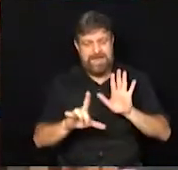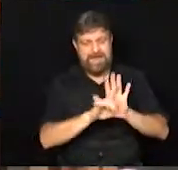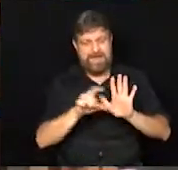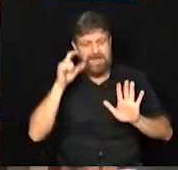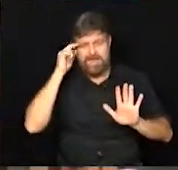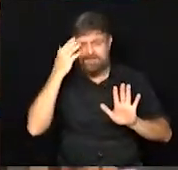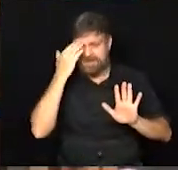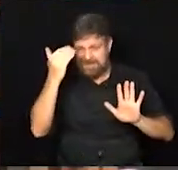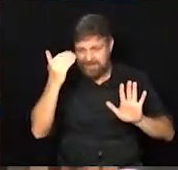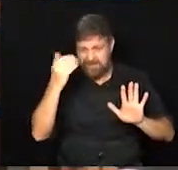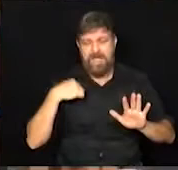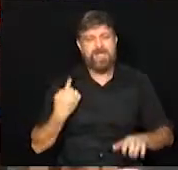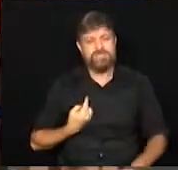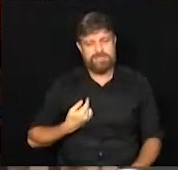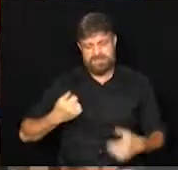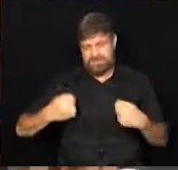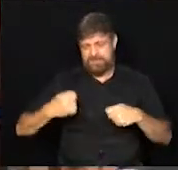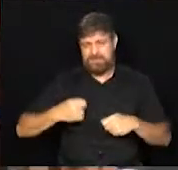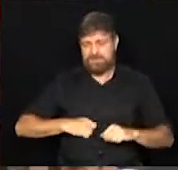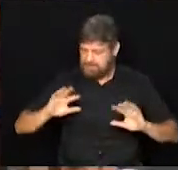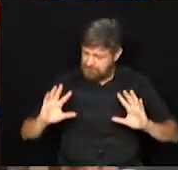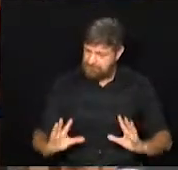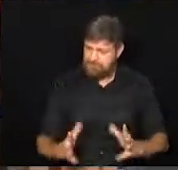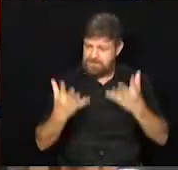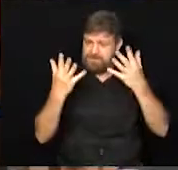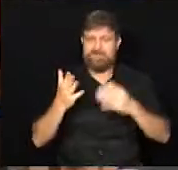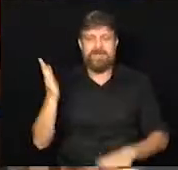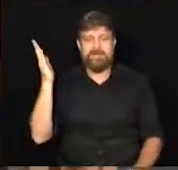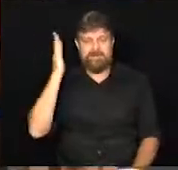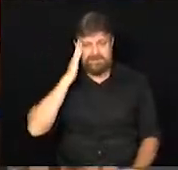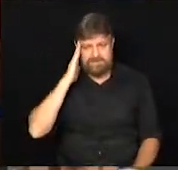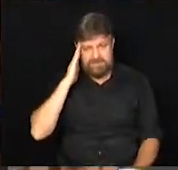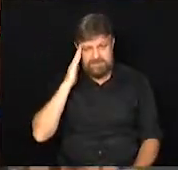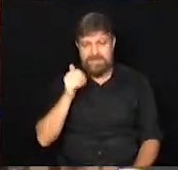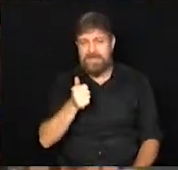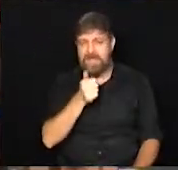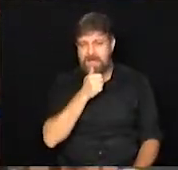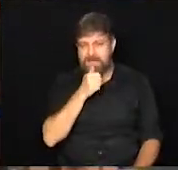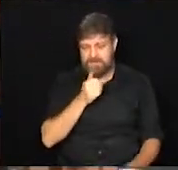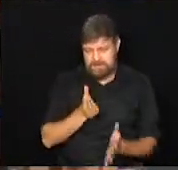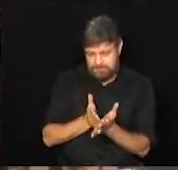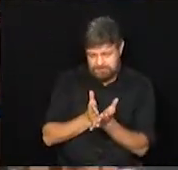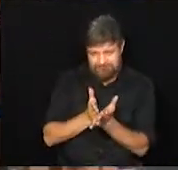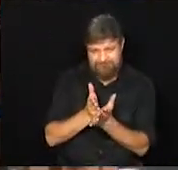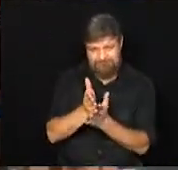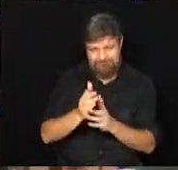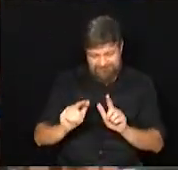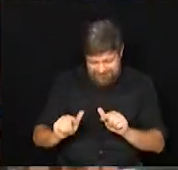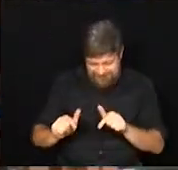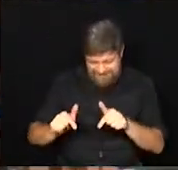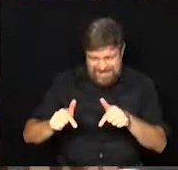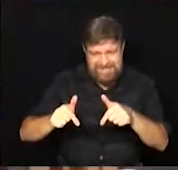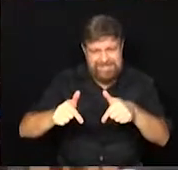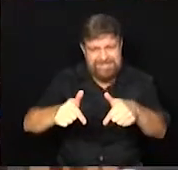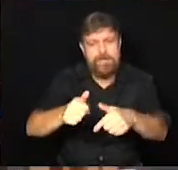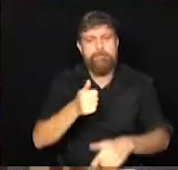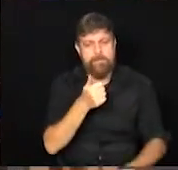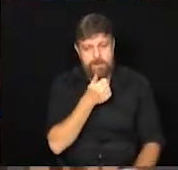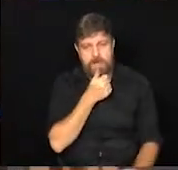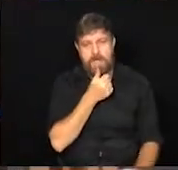a comemorar, mas a gente também sabe que tem um caminho também bastante importante a ser percorrido, né?